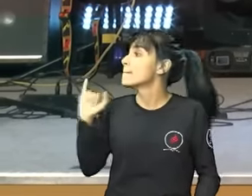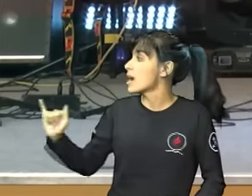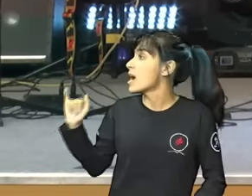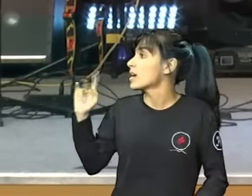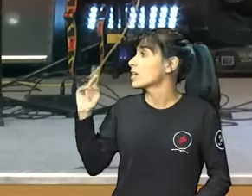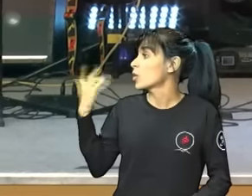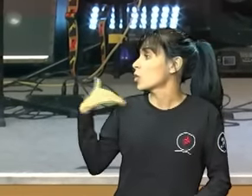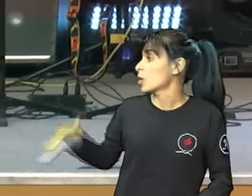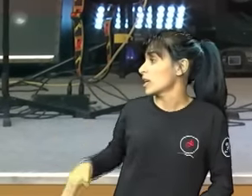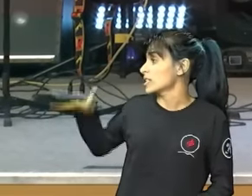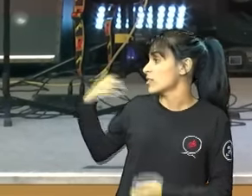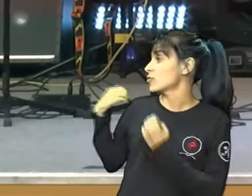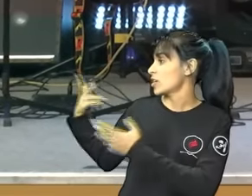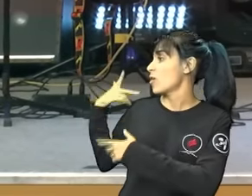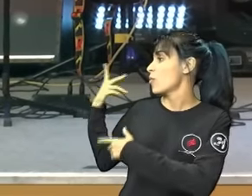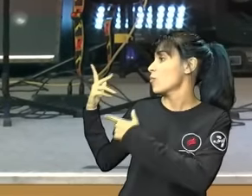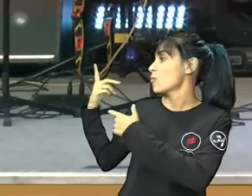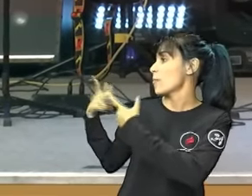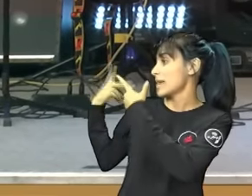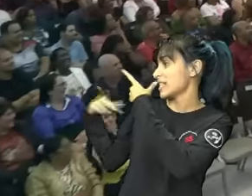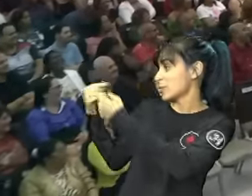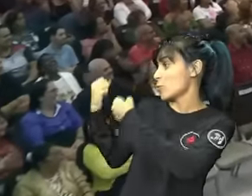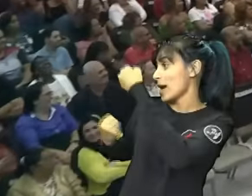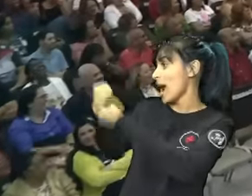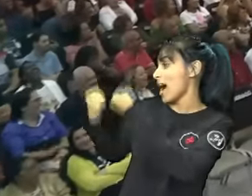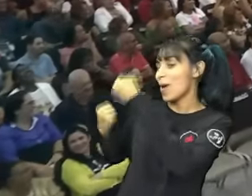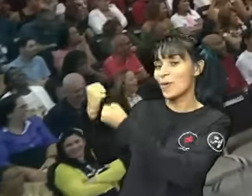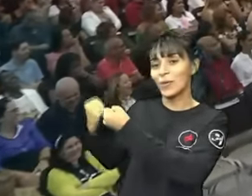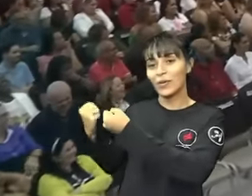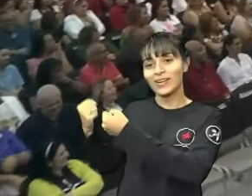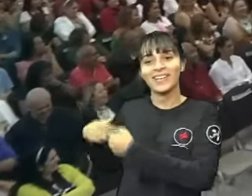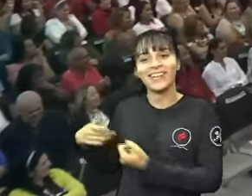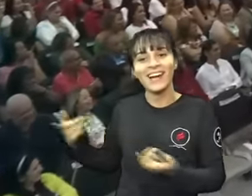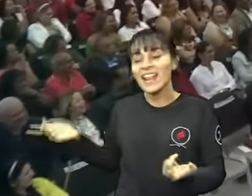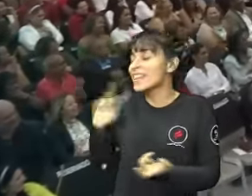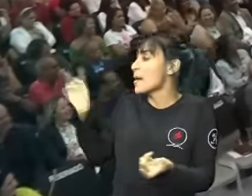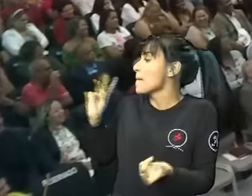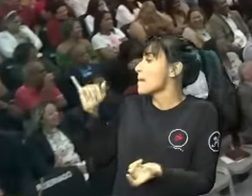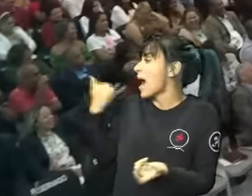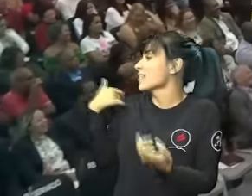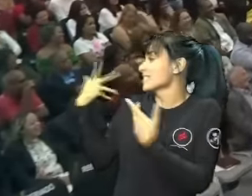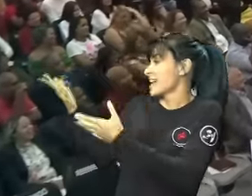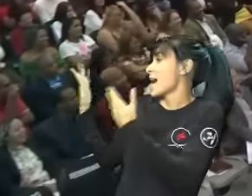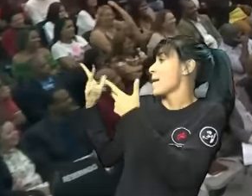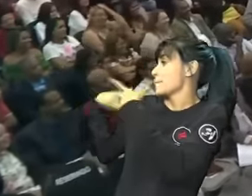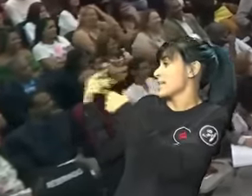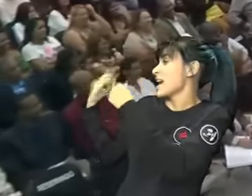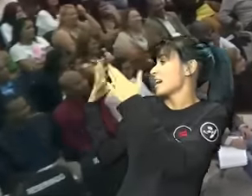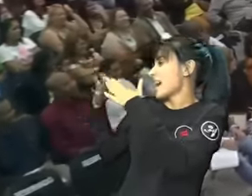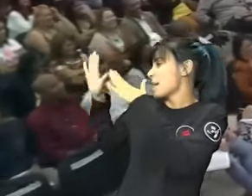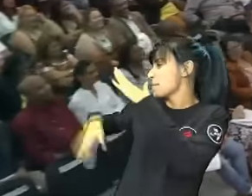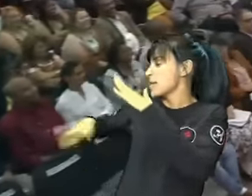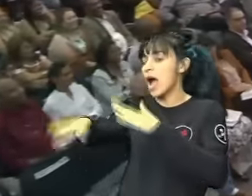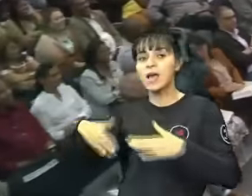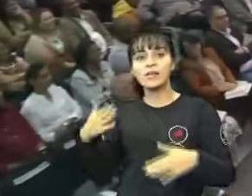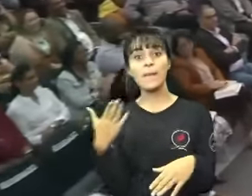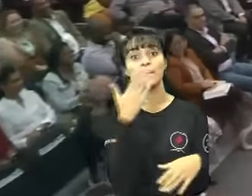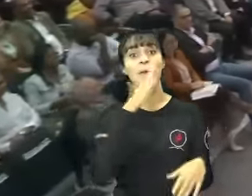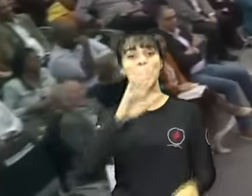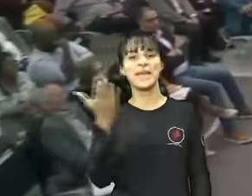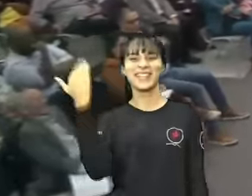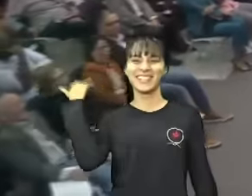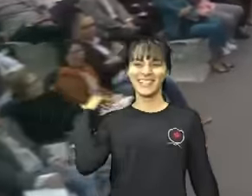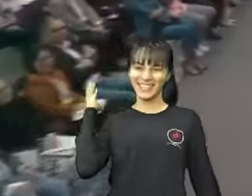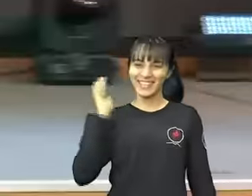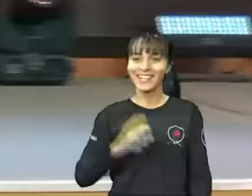quando eu crescer eu vou te dar um carro não pai eu vou te dar uma casa de praia colocar essa prometo que você tá